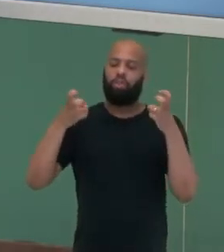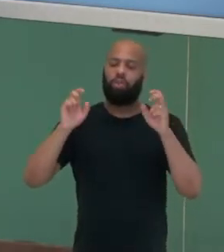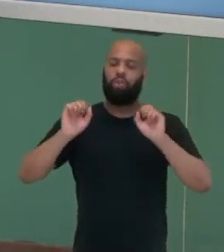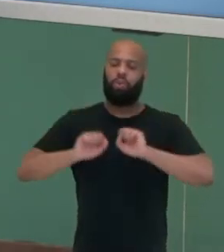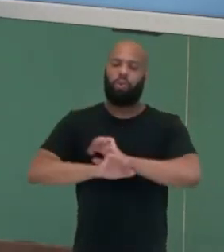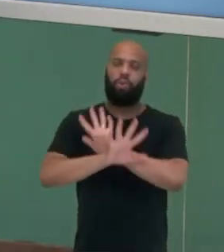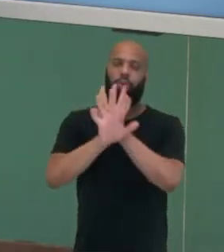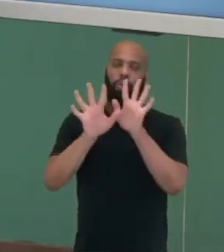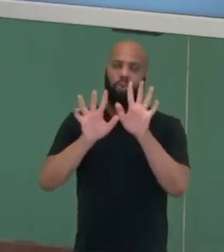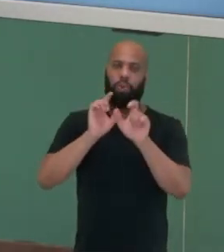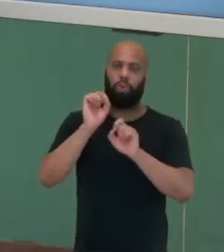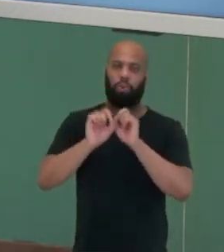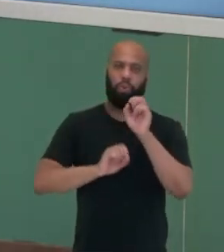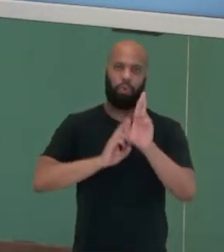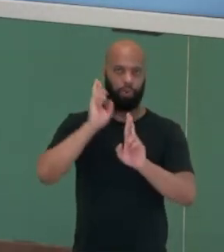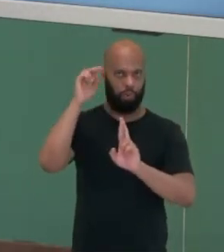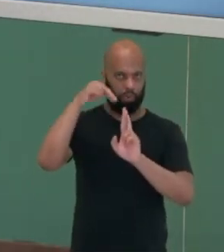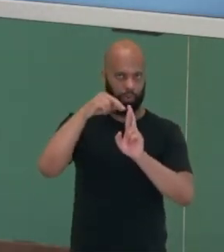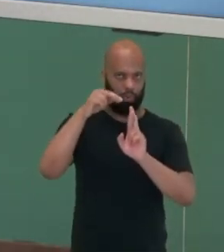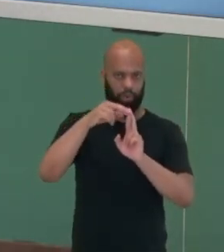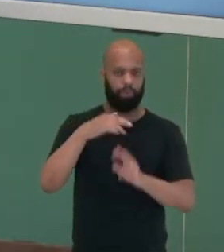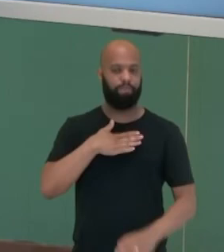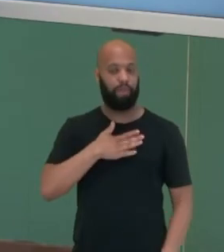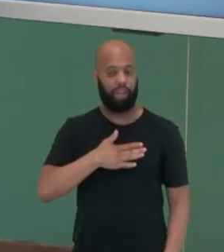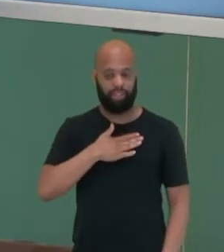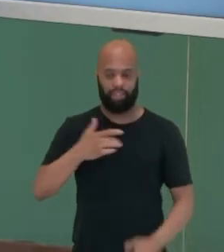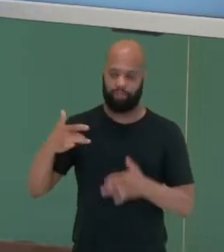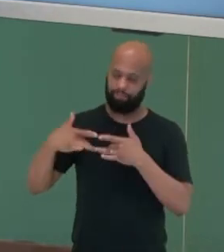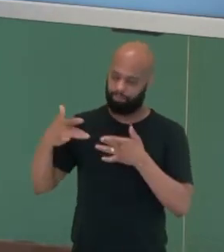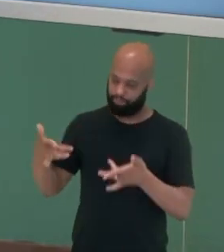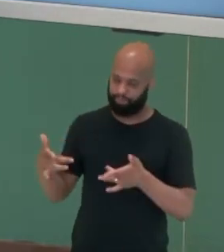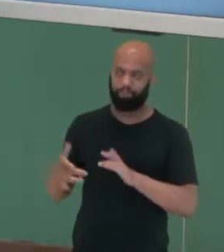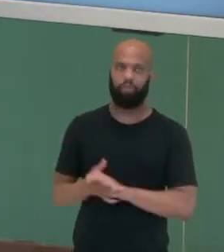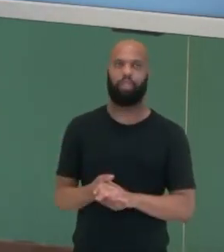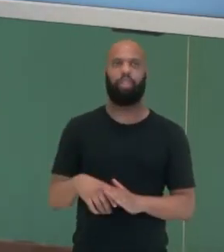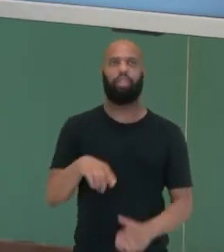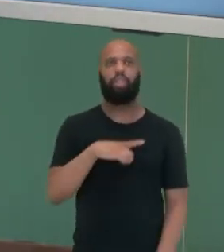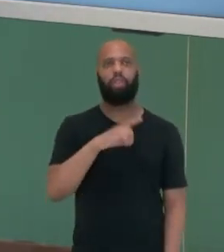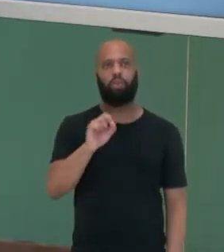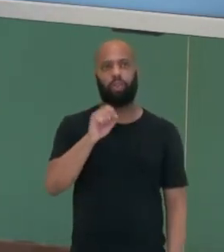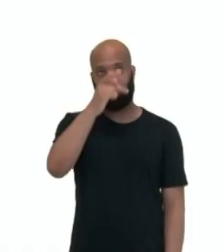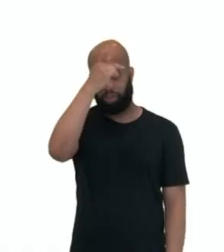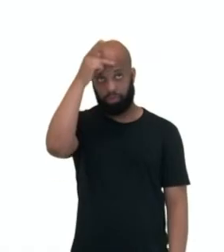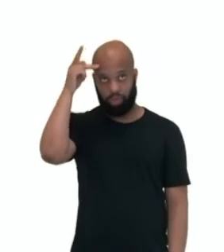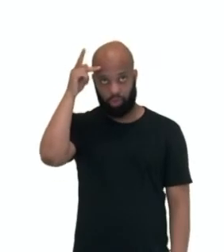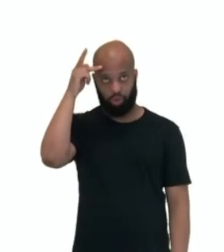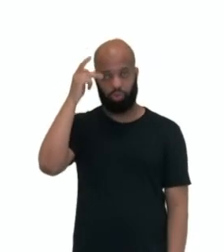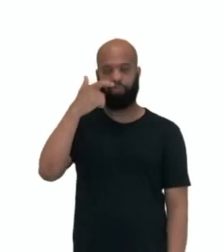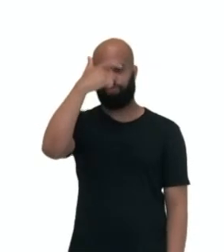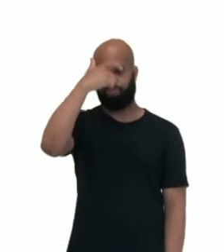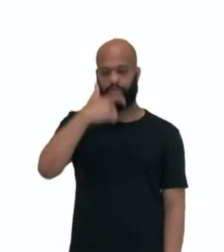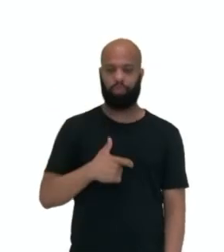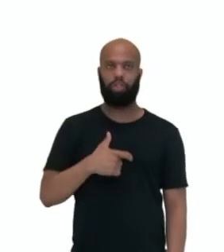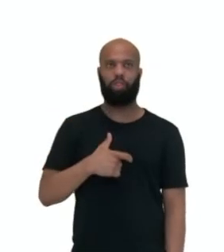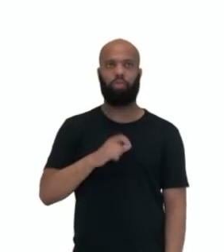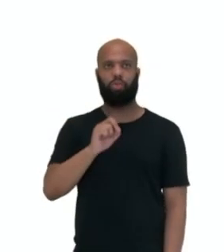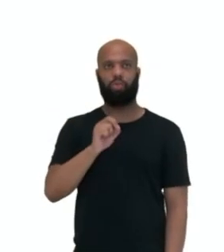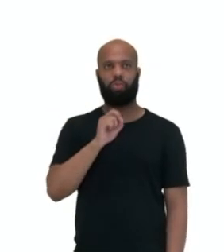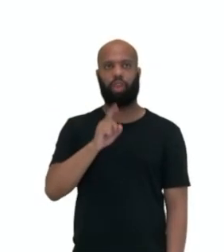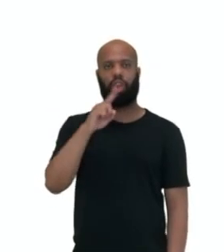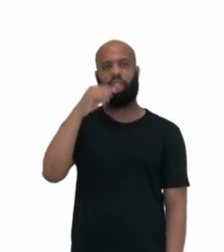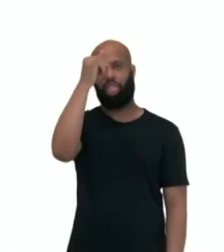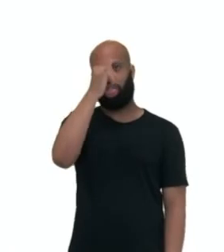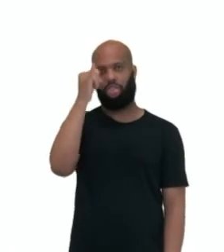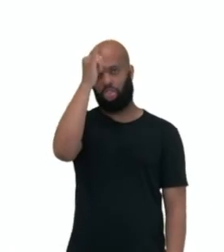mesmo, né? Muito prazer, ao seu dispor. Então aqui nós temos alguém que se autodenomina otário, ou seja, um